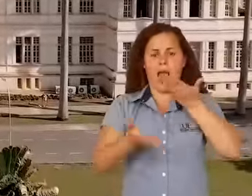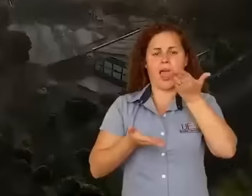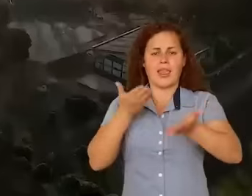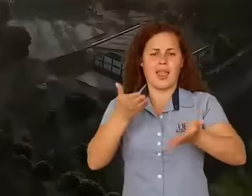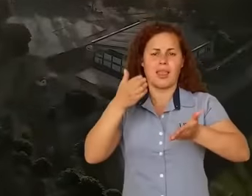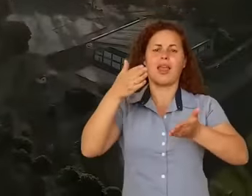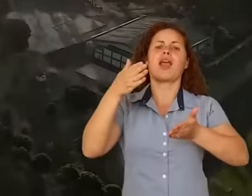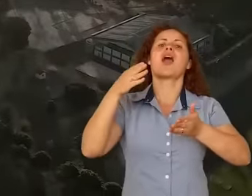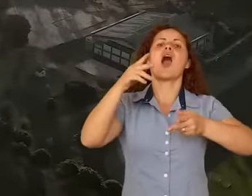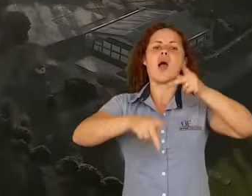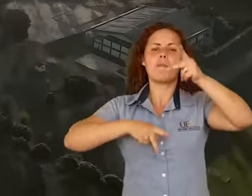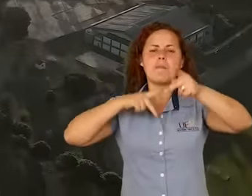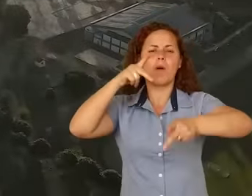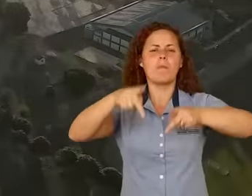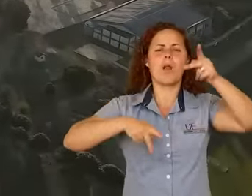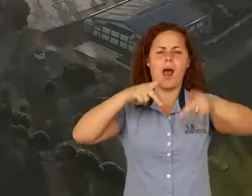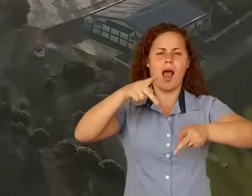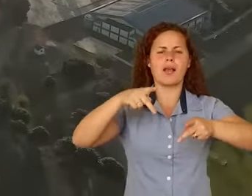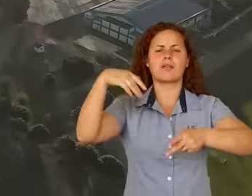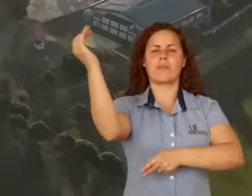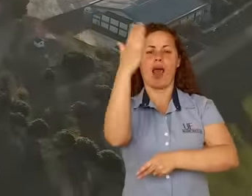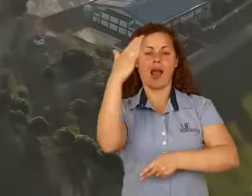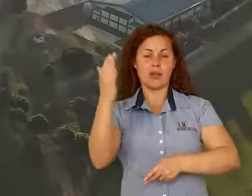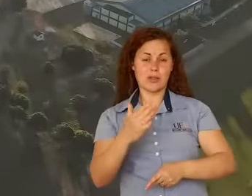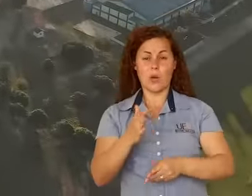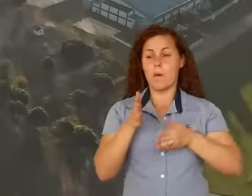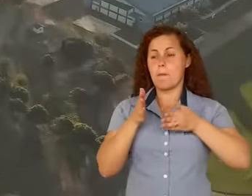e cresceu fiel ao seu propósito.